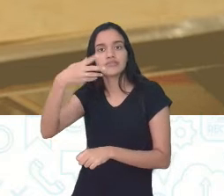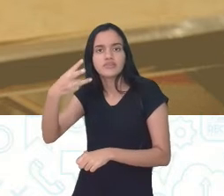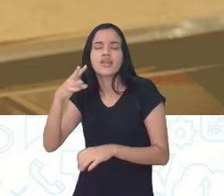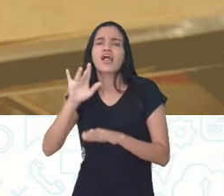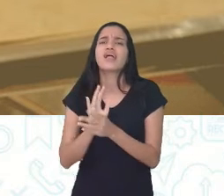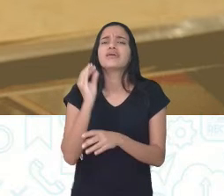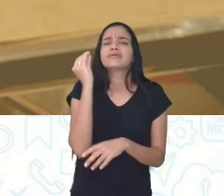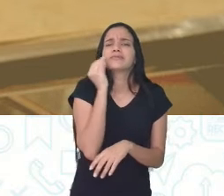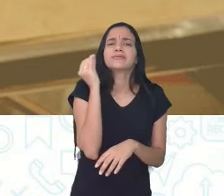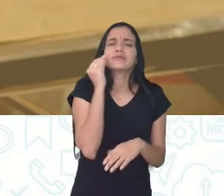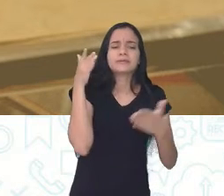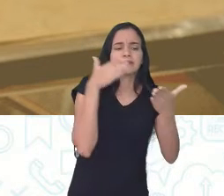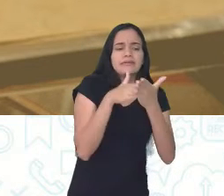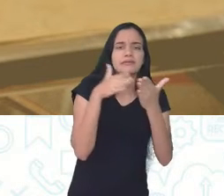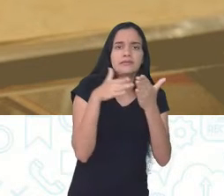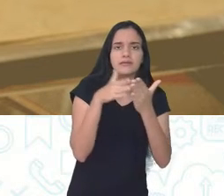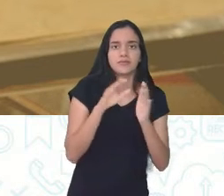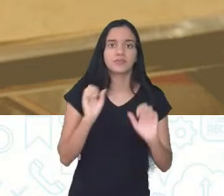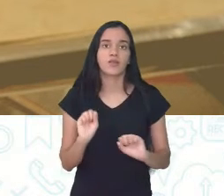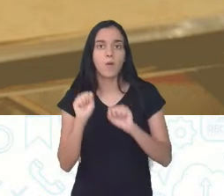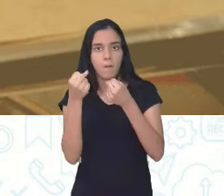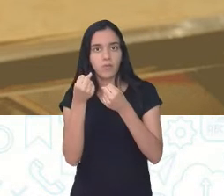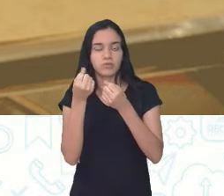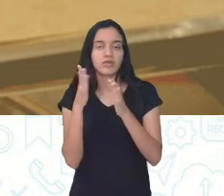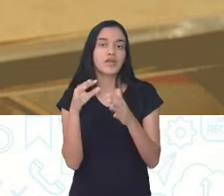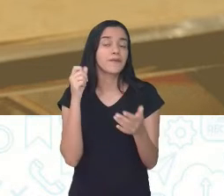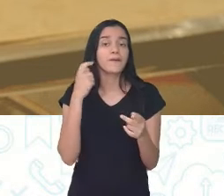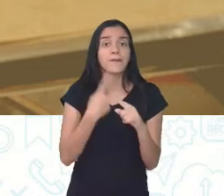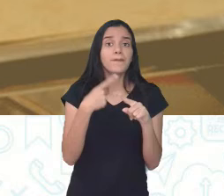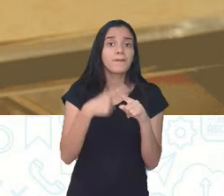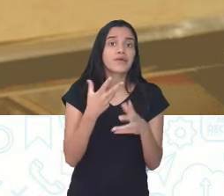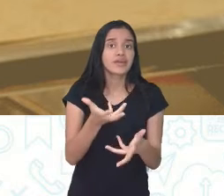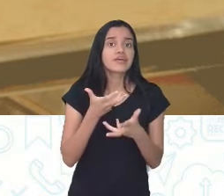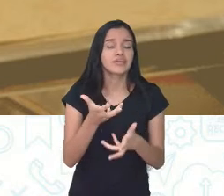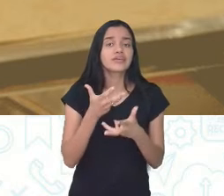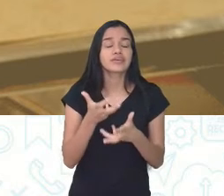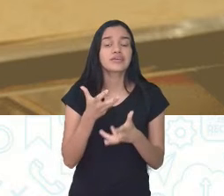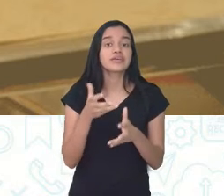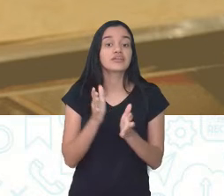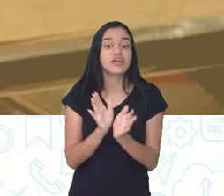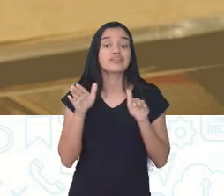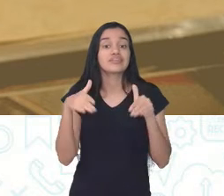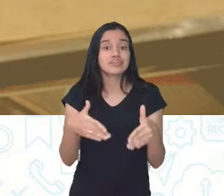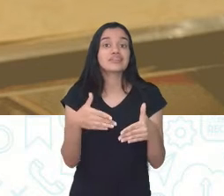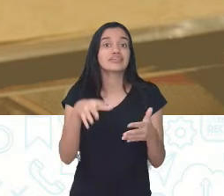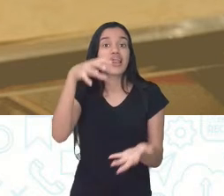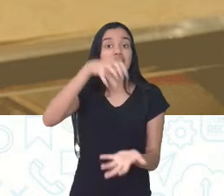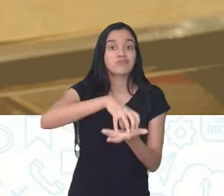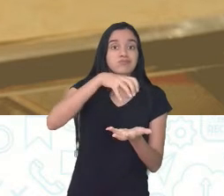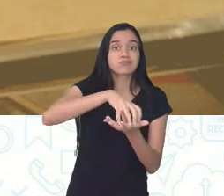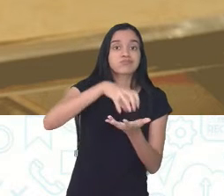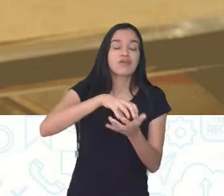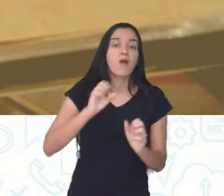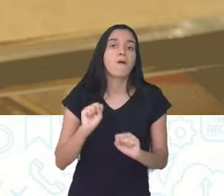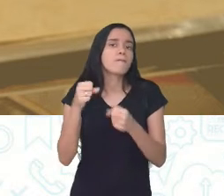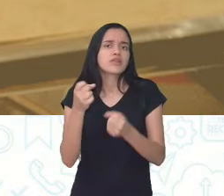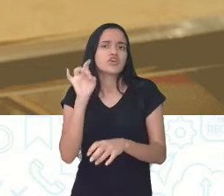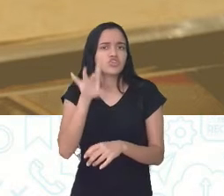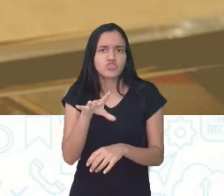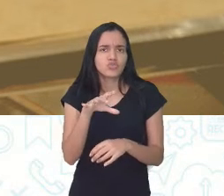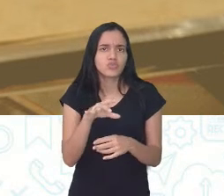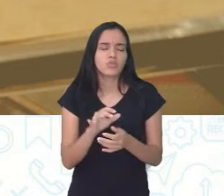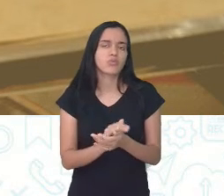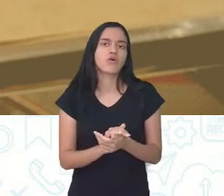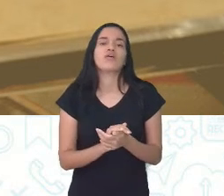tentaram limitar o poder do imperador, porque ele queria concentrar, centralizar o poder só na mão